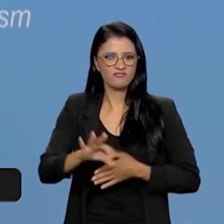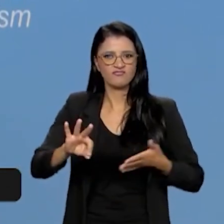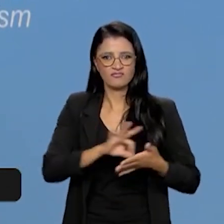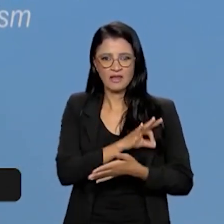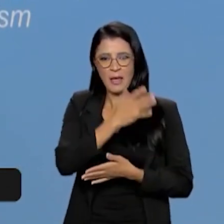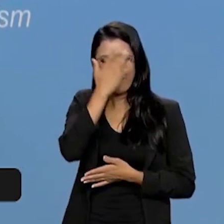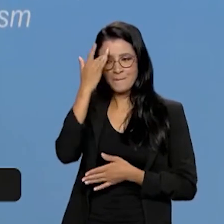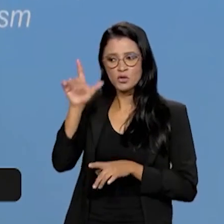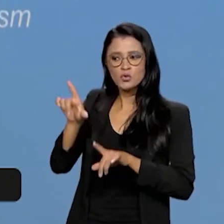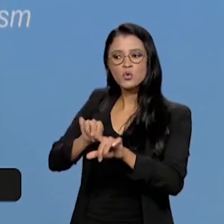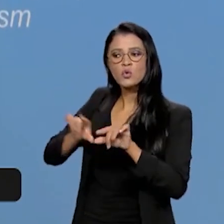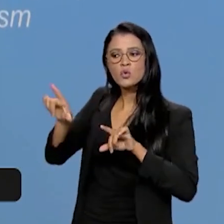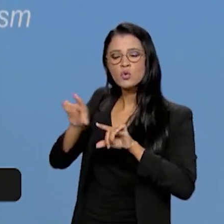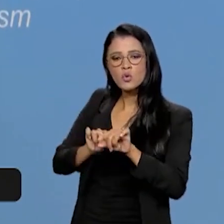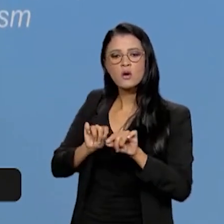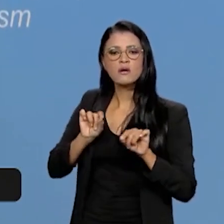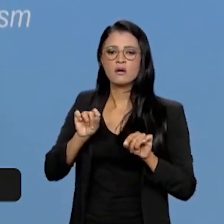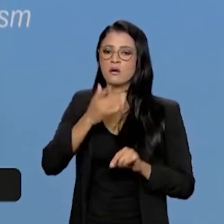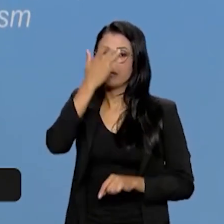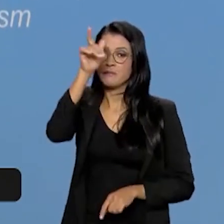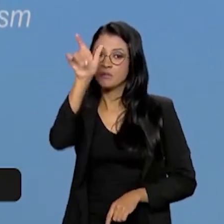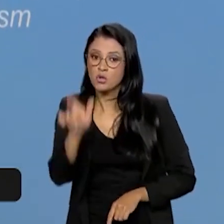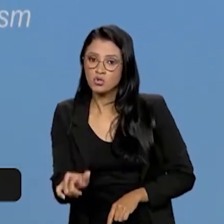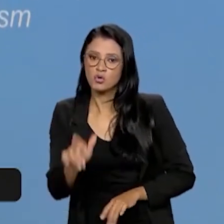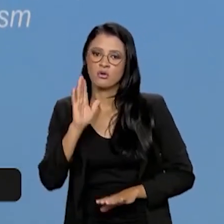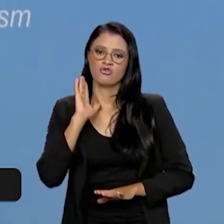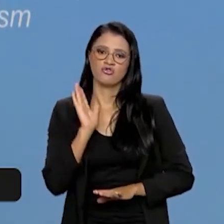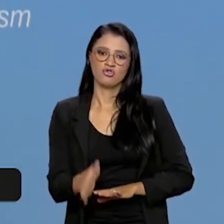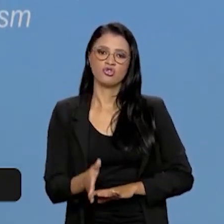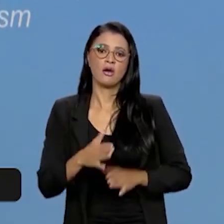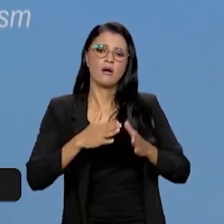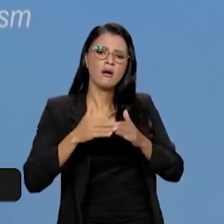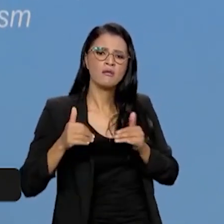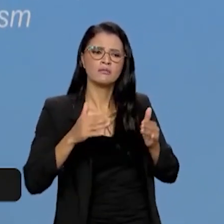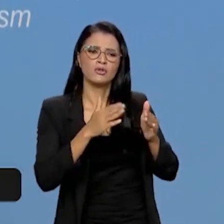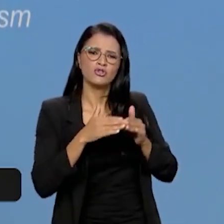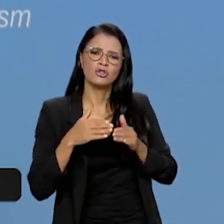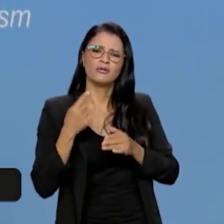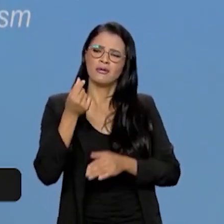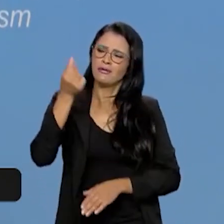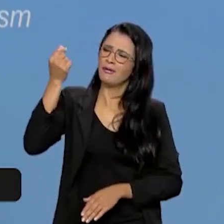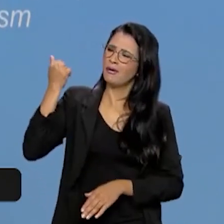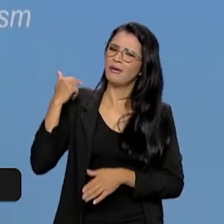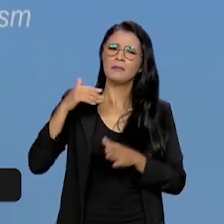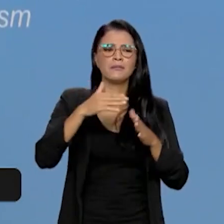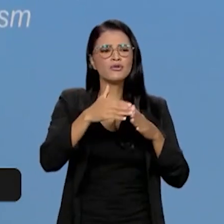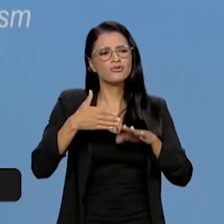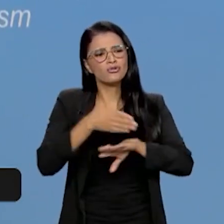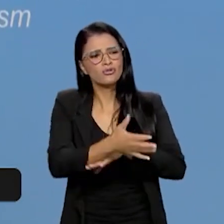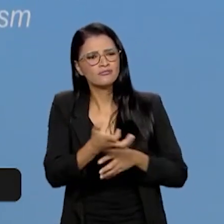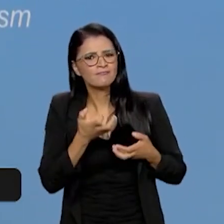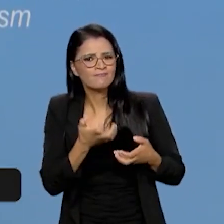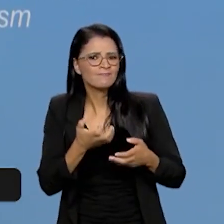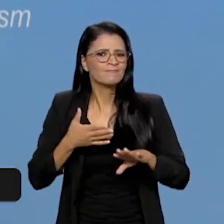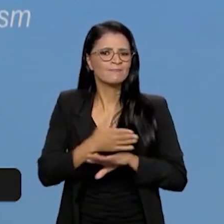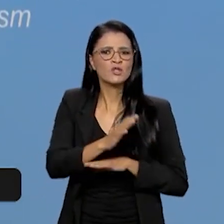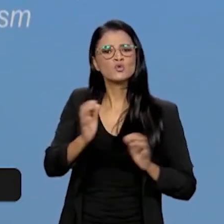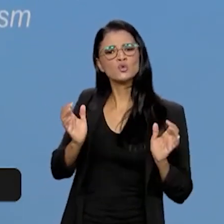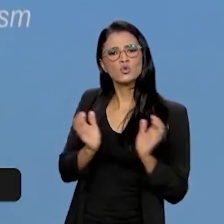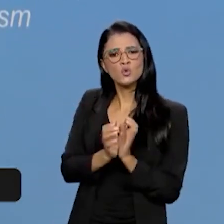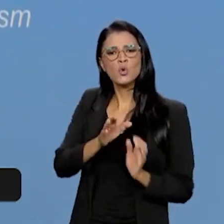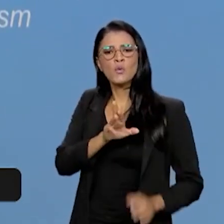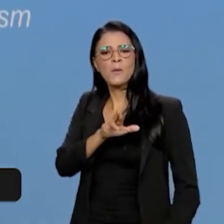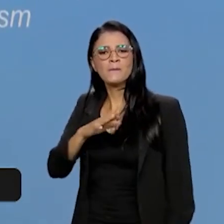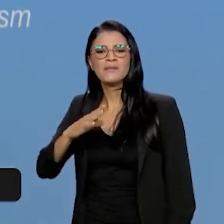pessoas que foram escolhidas foram pessoas que já estavam pedindo há muito tempo para entrar nos BRICS. Não